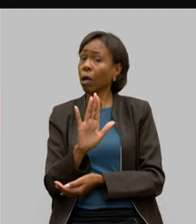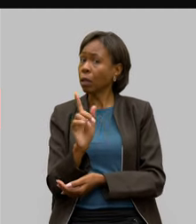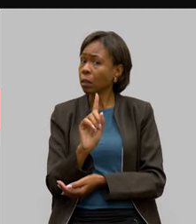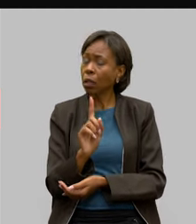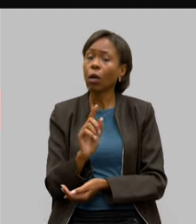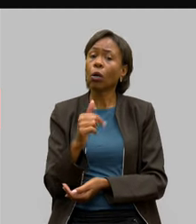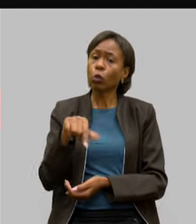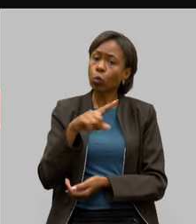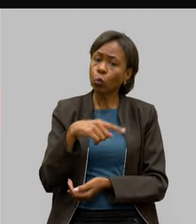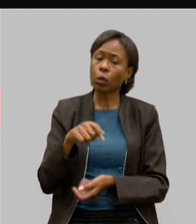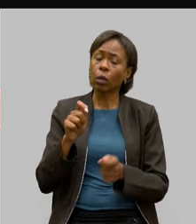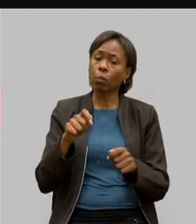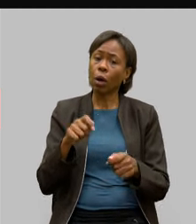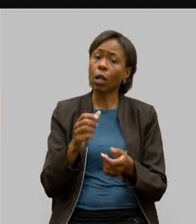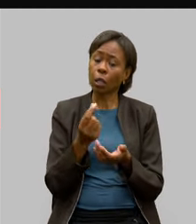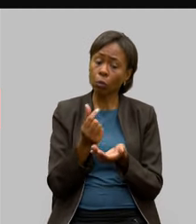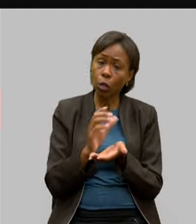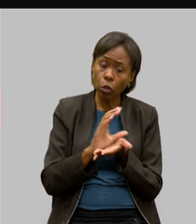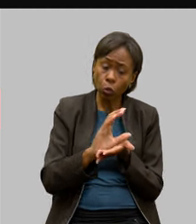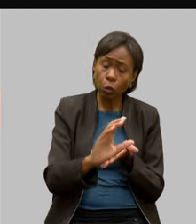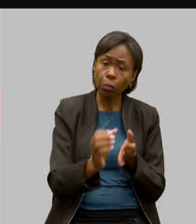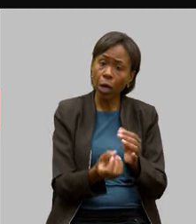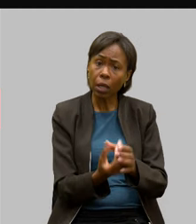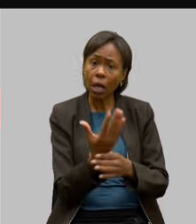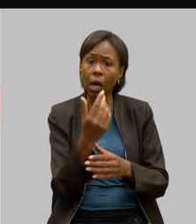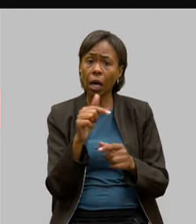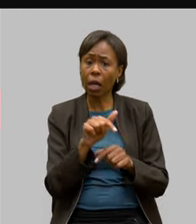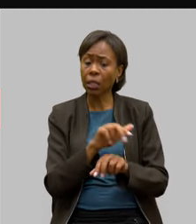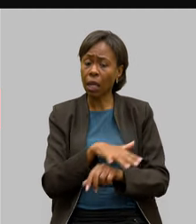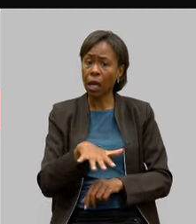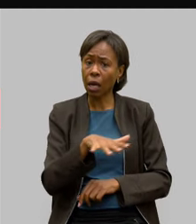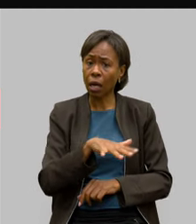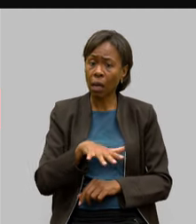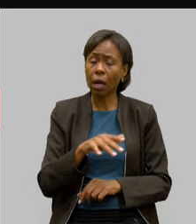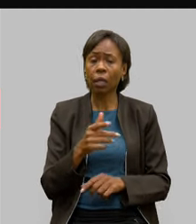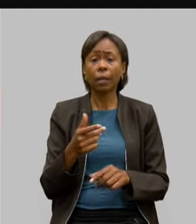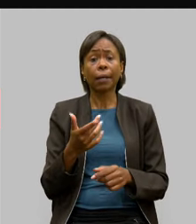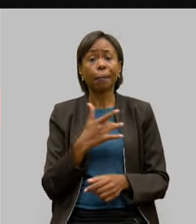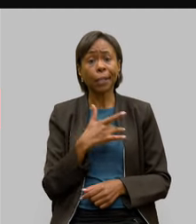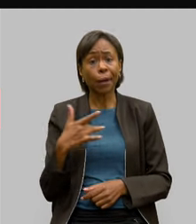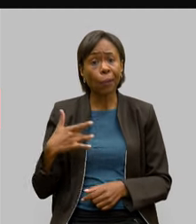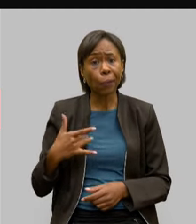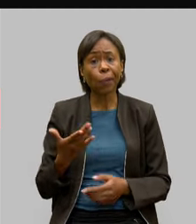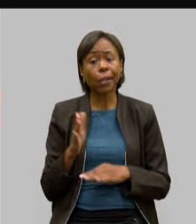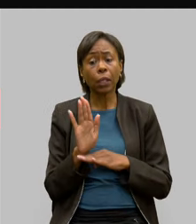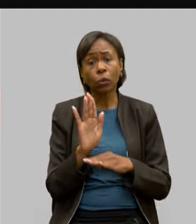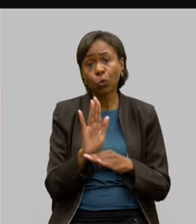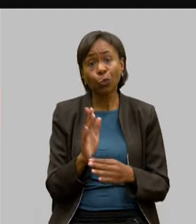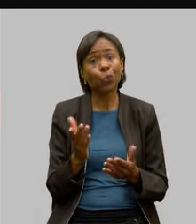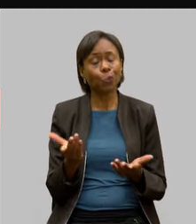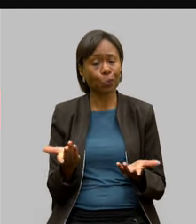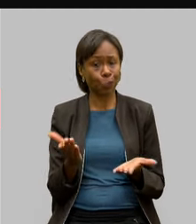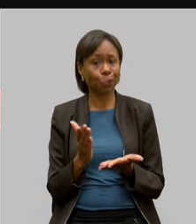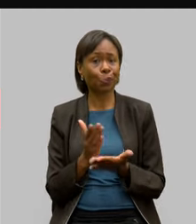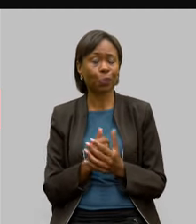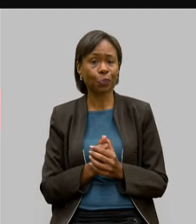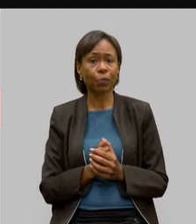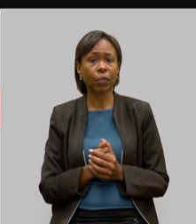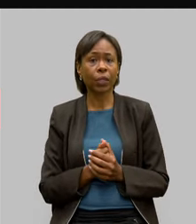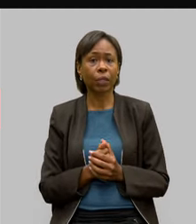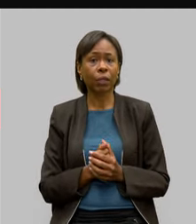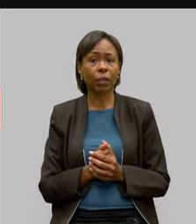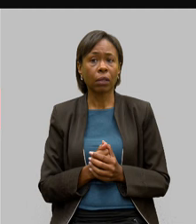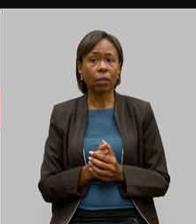também vai dar dinheiro para quem precisa de dinheiro vai dar saúde para quem precisa de saúde né e a fsj já